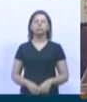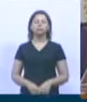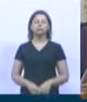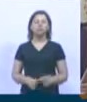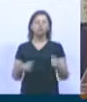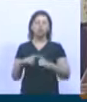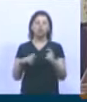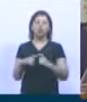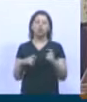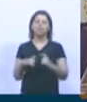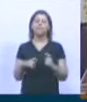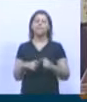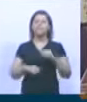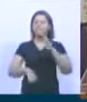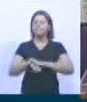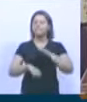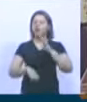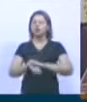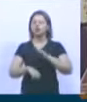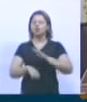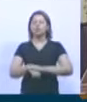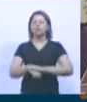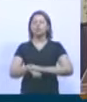os médicos mais